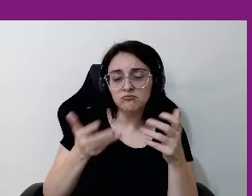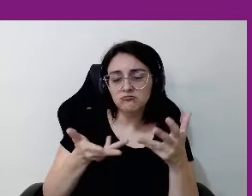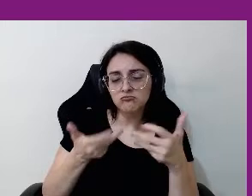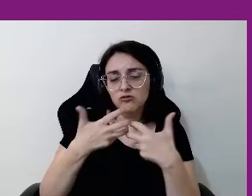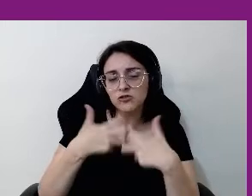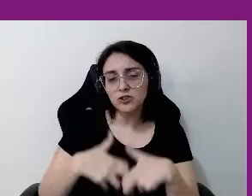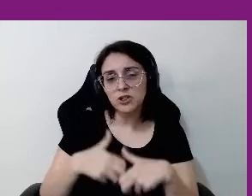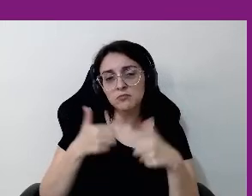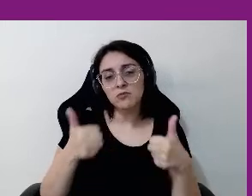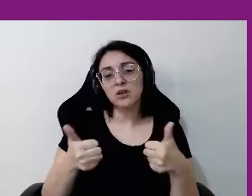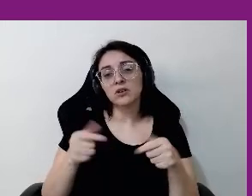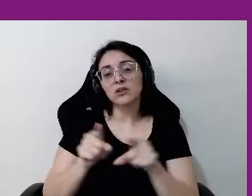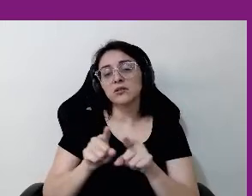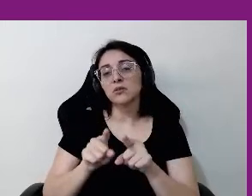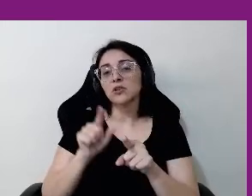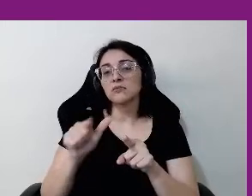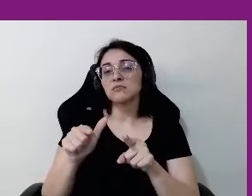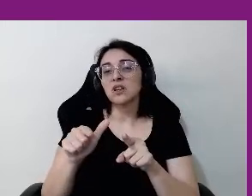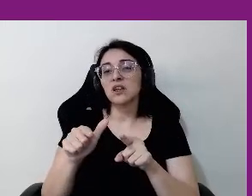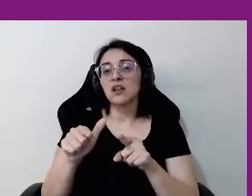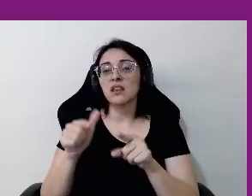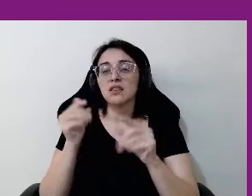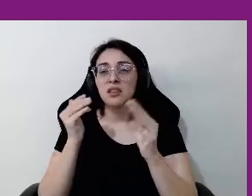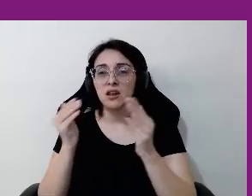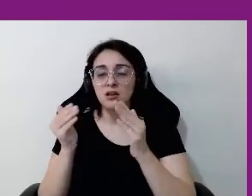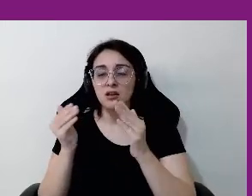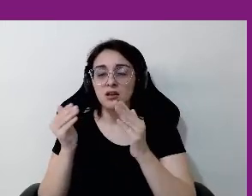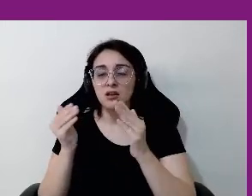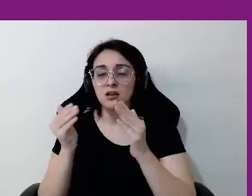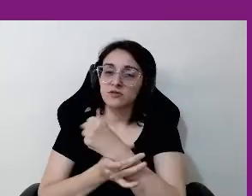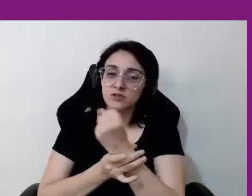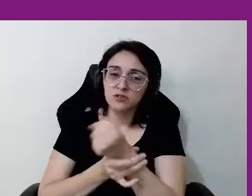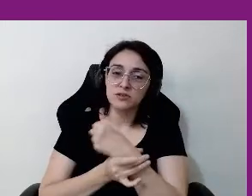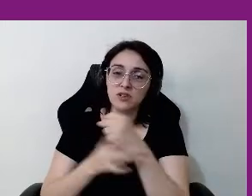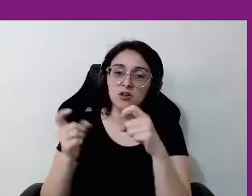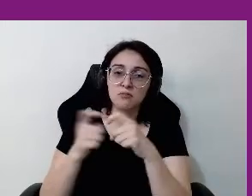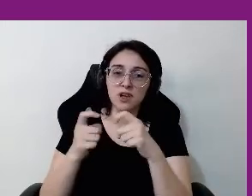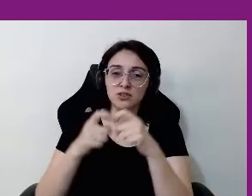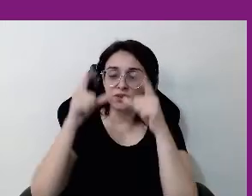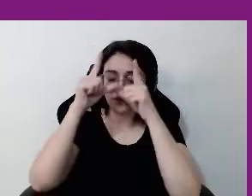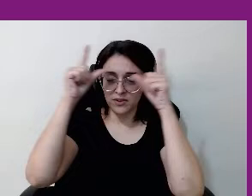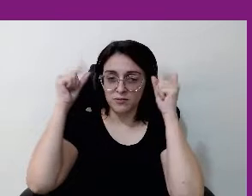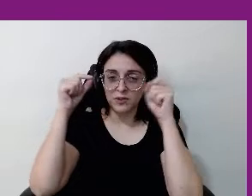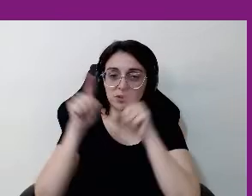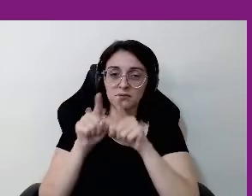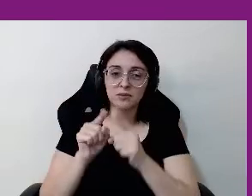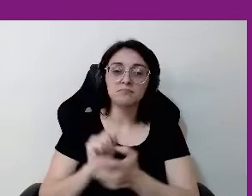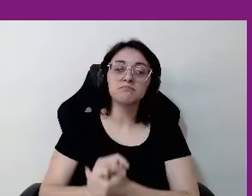são melhores do que os terapeutas respiratórios, médicos e enfermeiros.